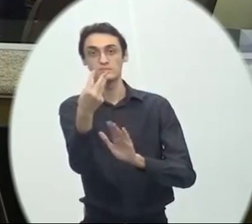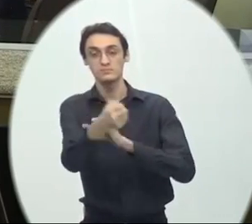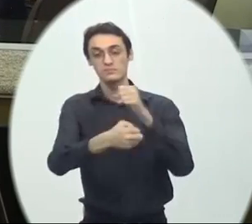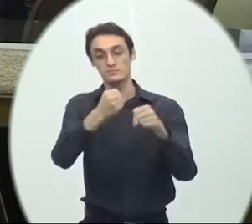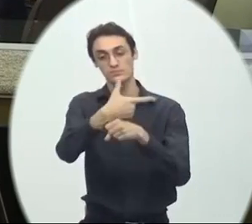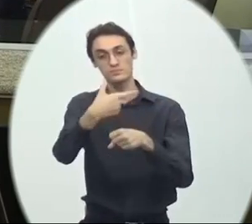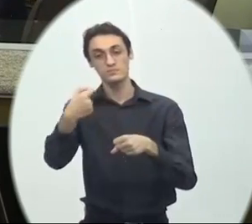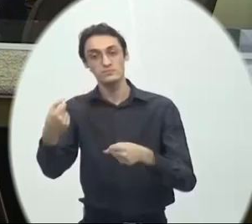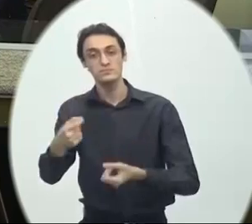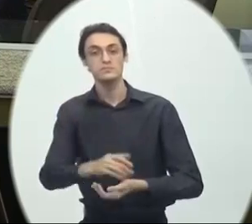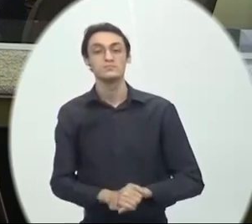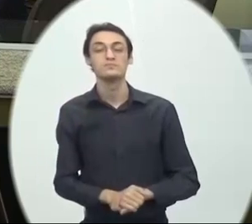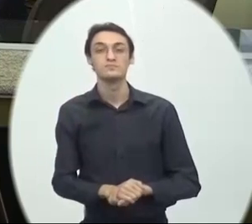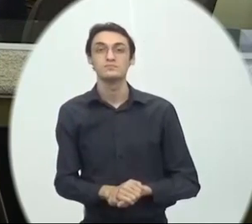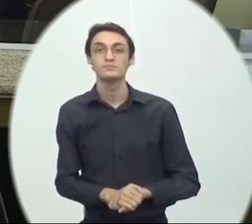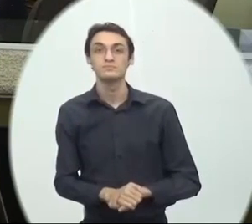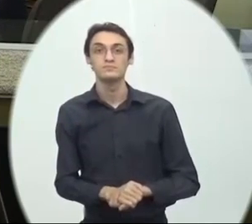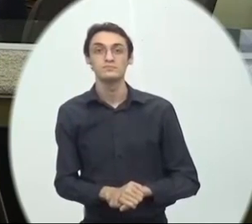53/2020.